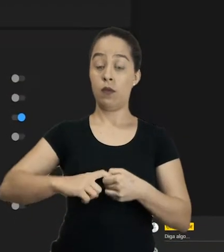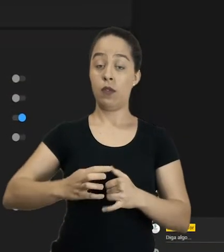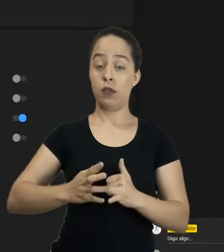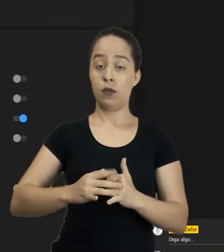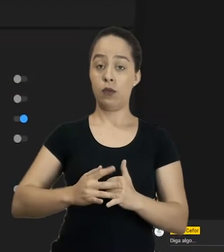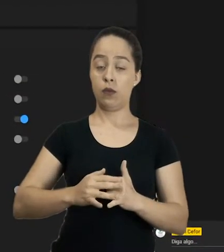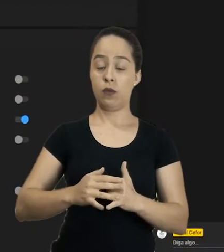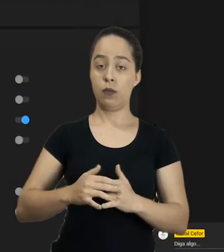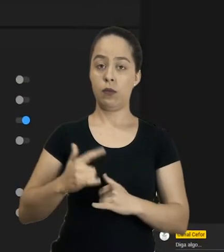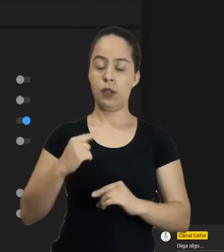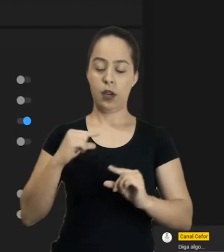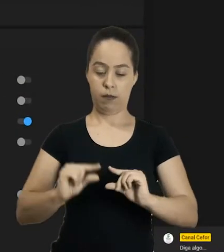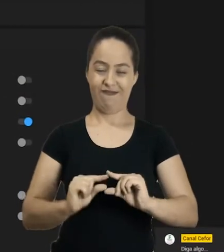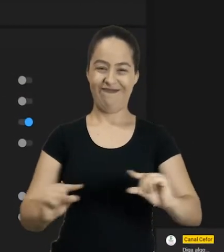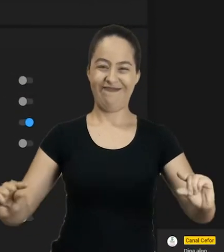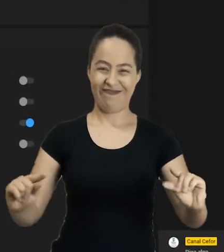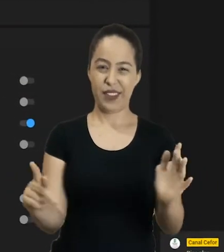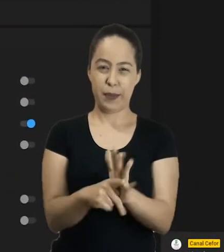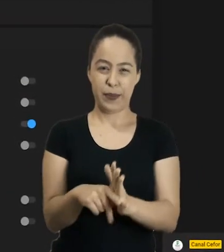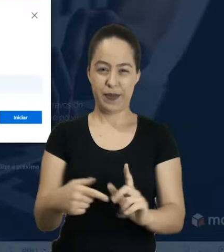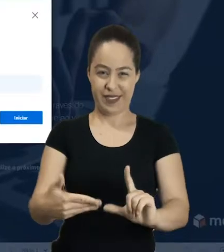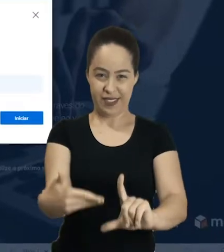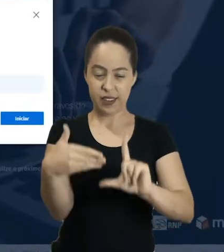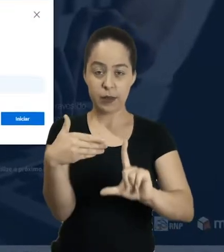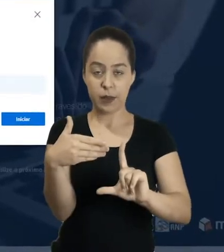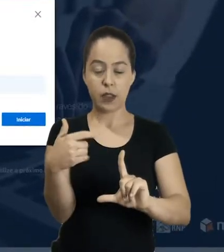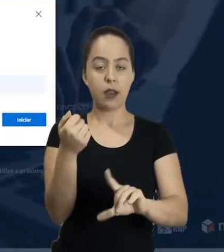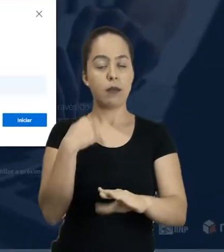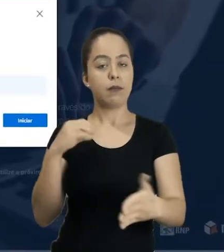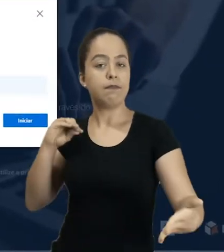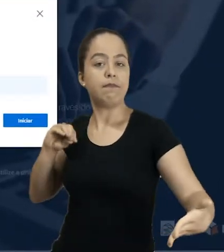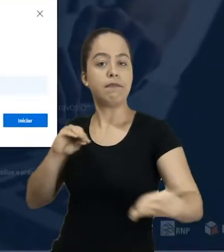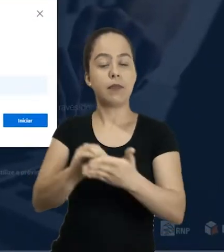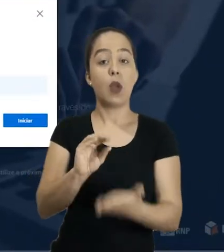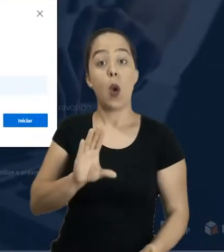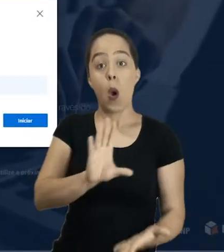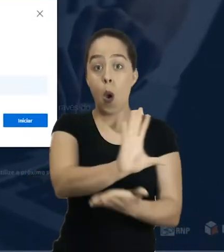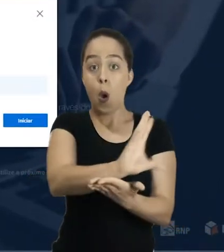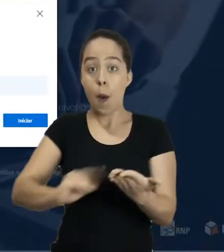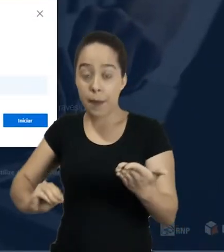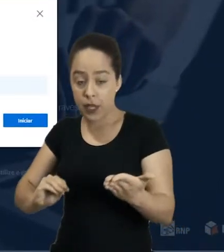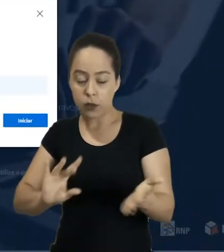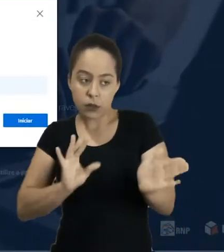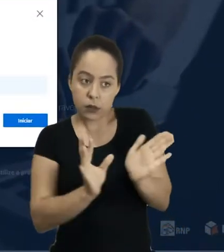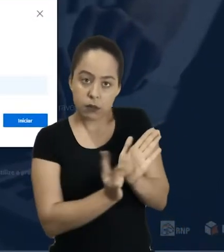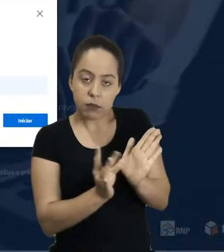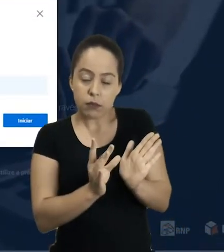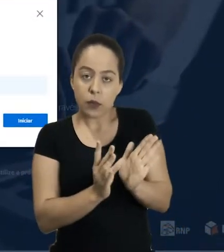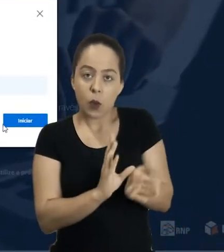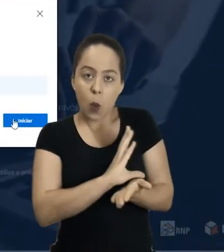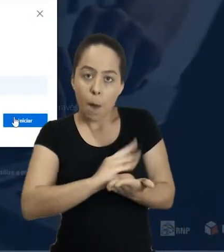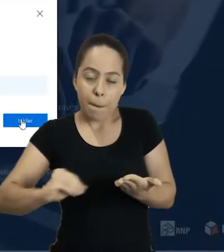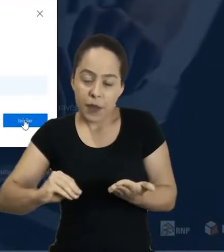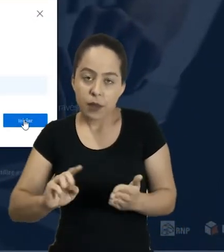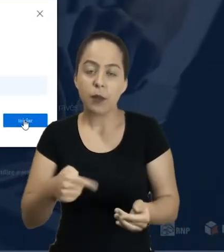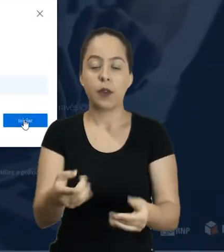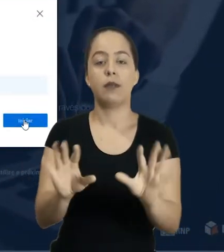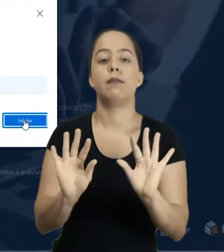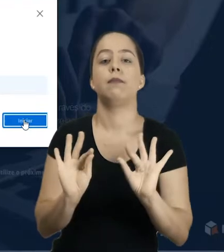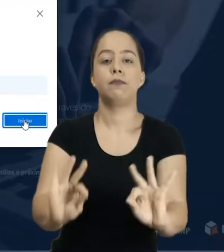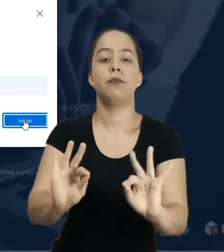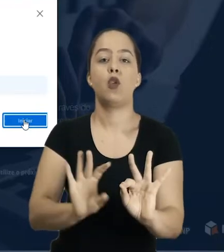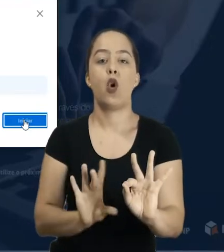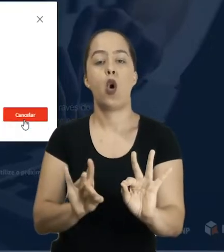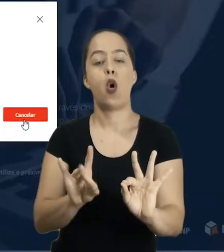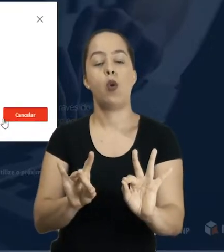YouTube, copio a chave de transmissão e coloco aqui na frente, ó, colo aqui. Feito isso,